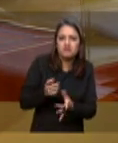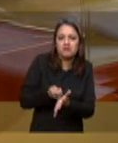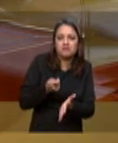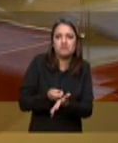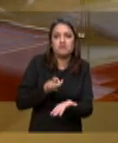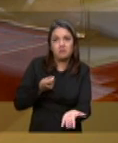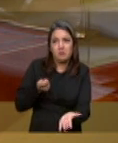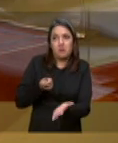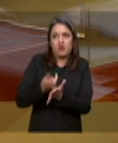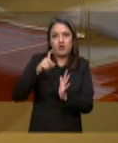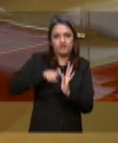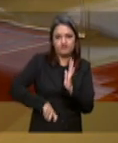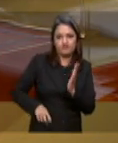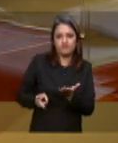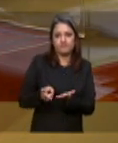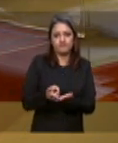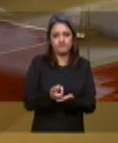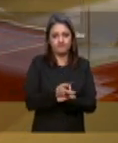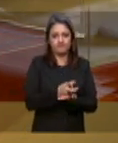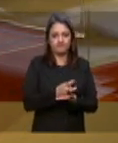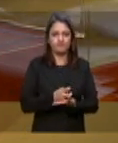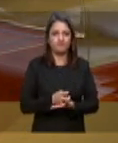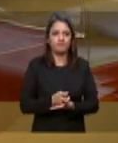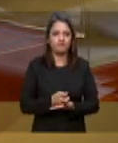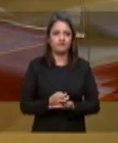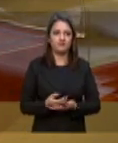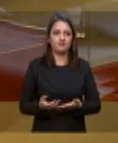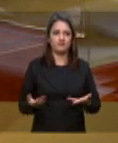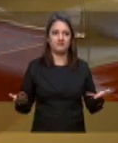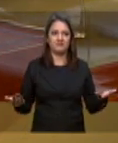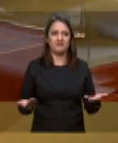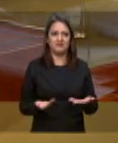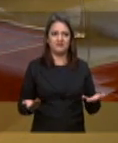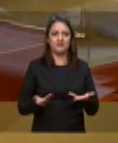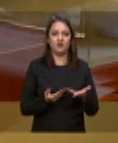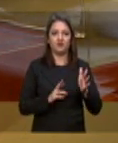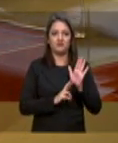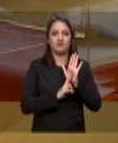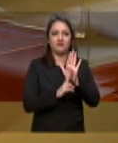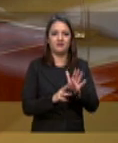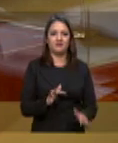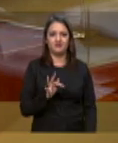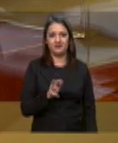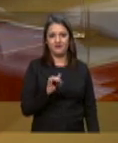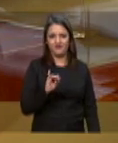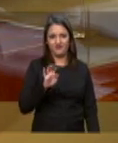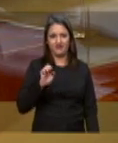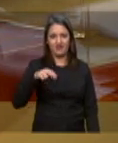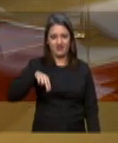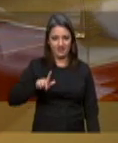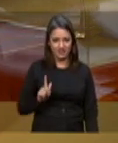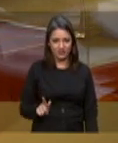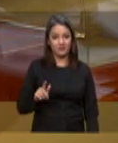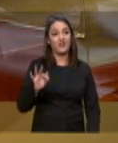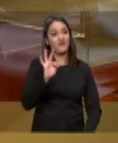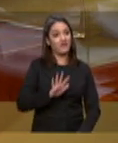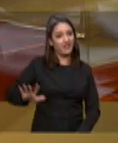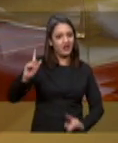tributo. Excelências, estou aqui representando a FIENGE, Federação das Indústrias de Minas